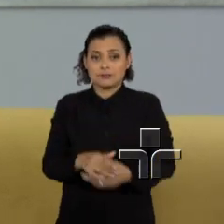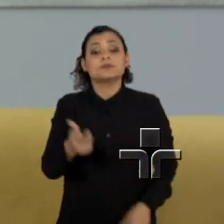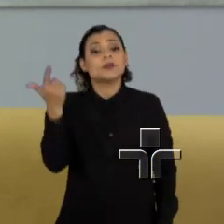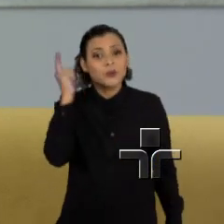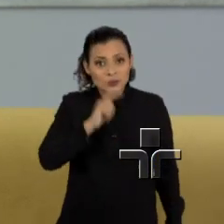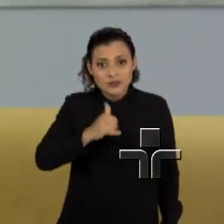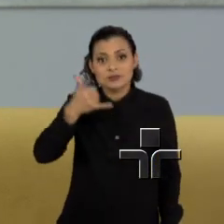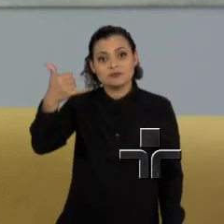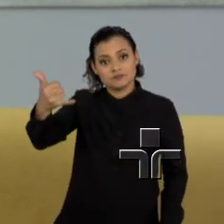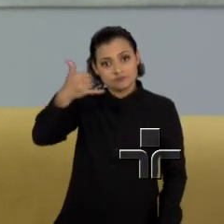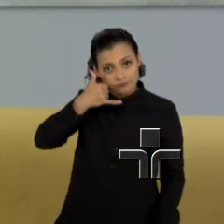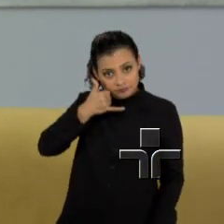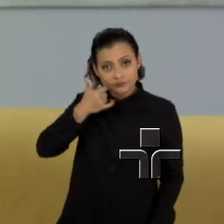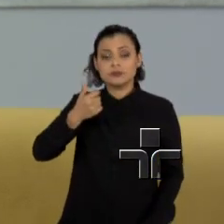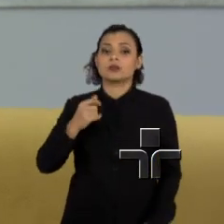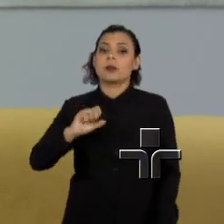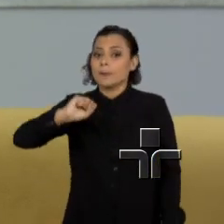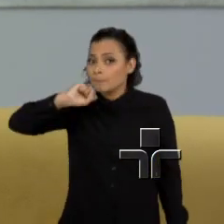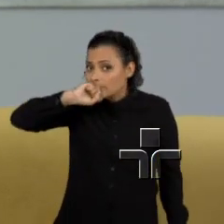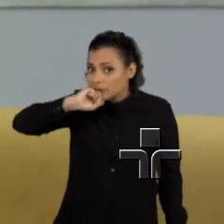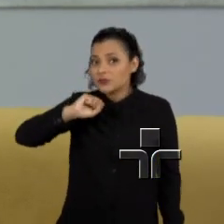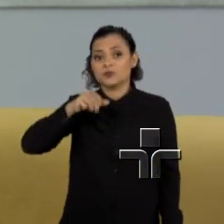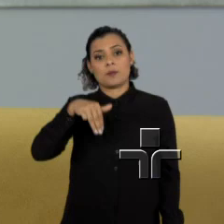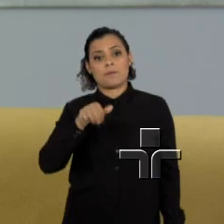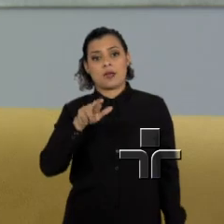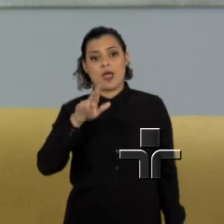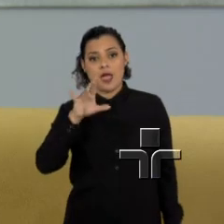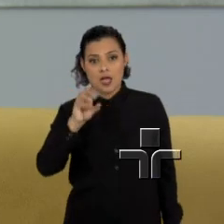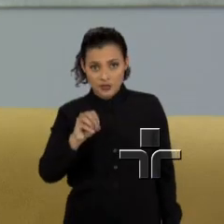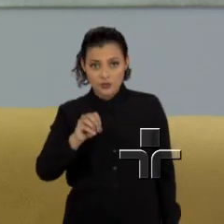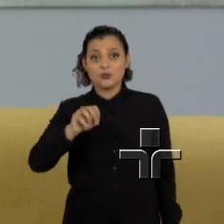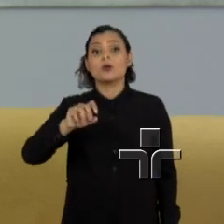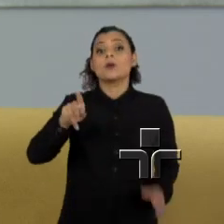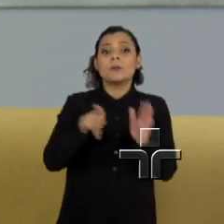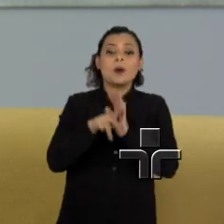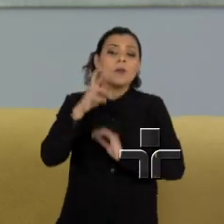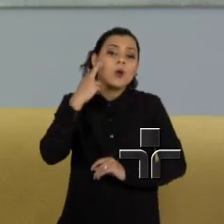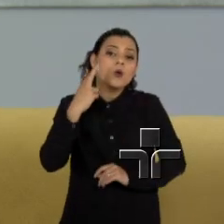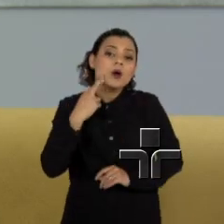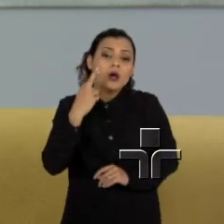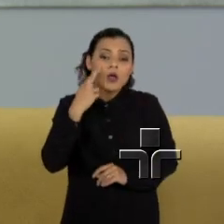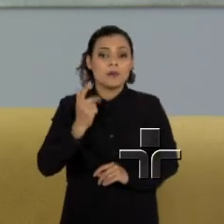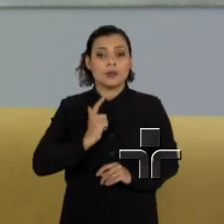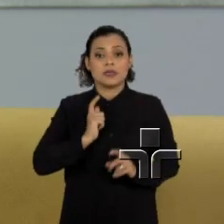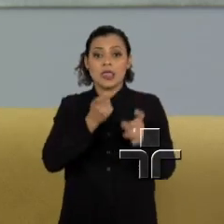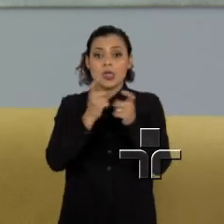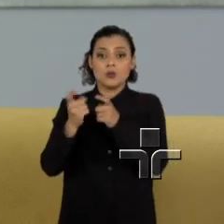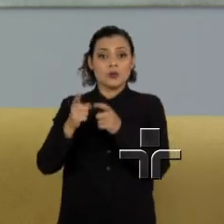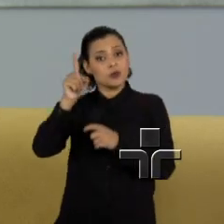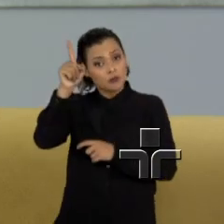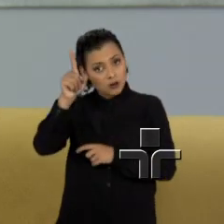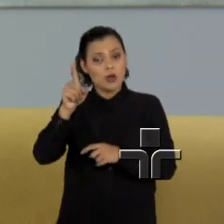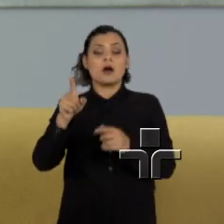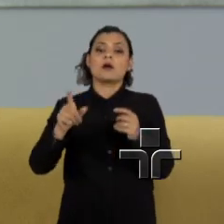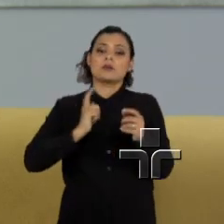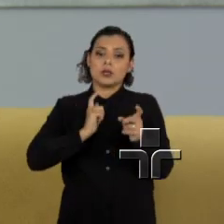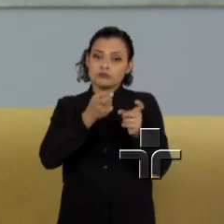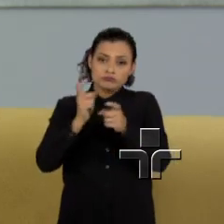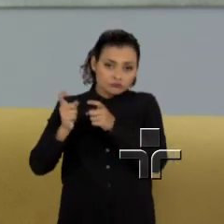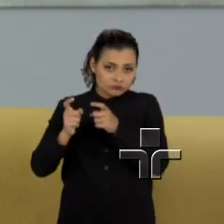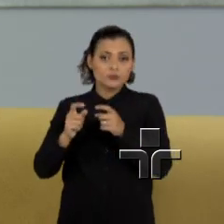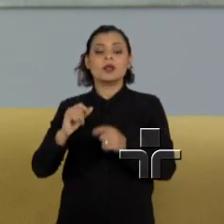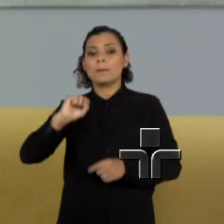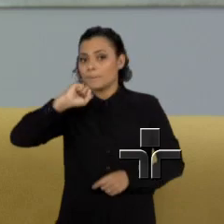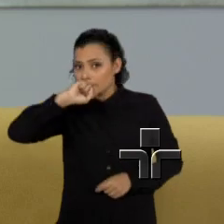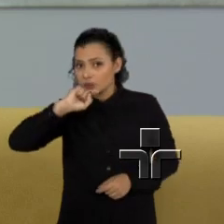o contato com o bispo Dom Mário Antônio da Silva, bispo de Roraima, que está no encontro pré-sinodal, onde estão reunidos os bispos da